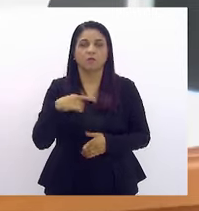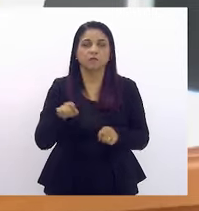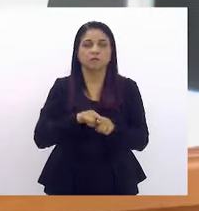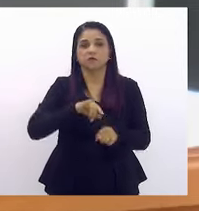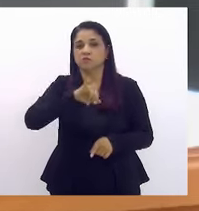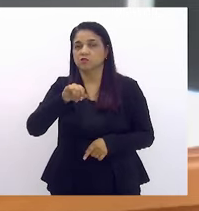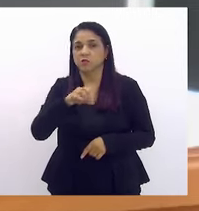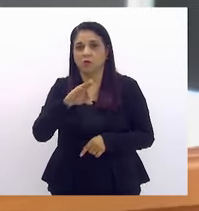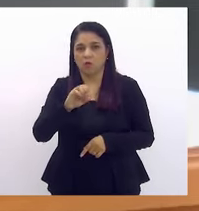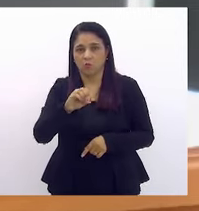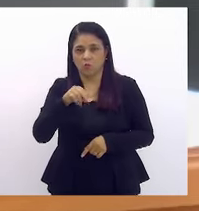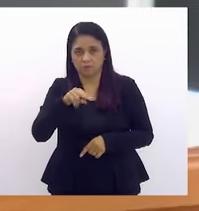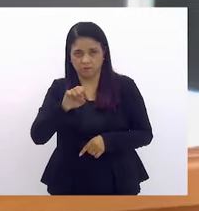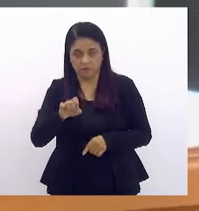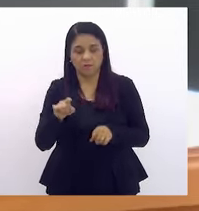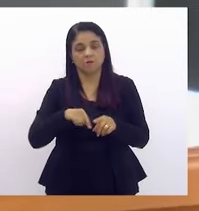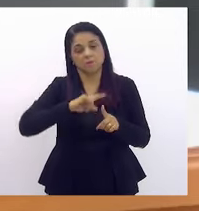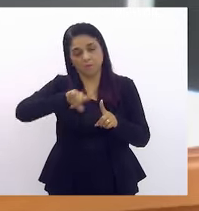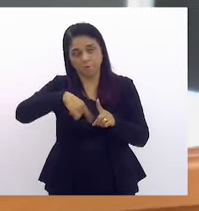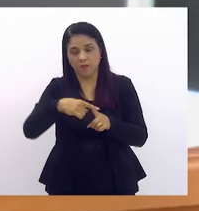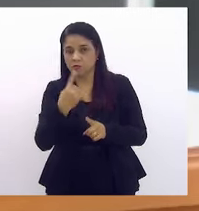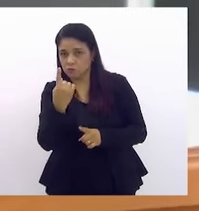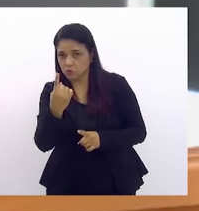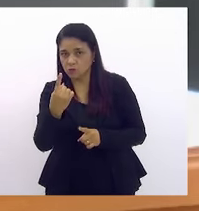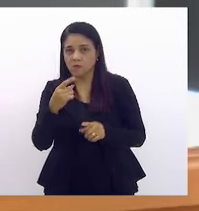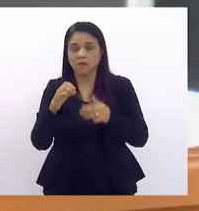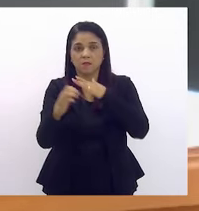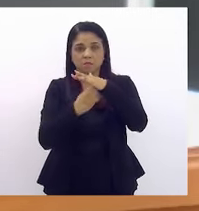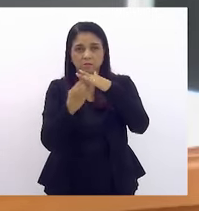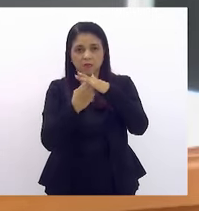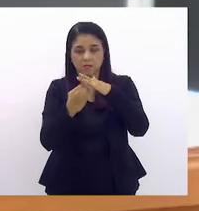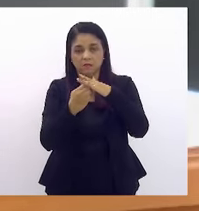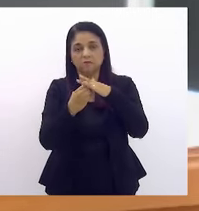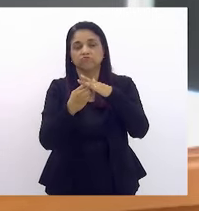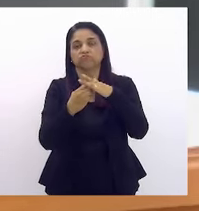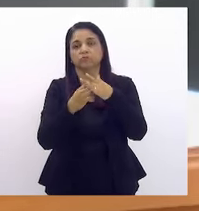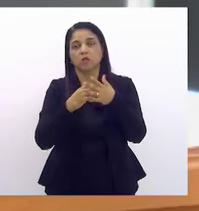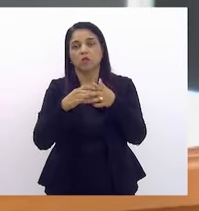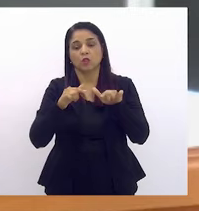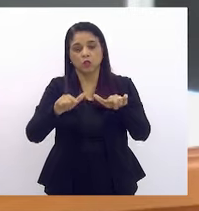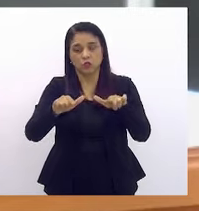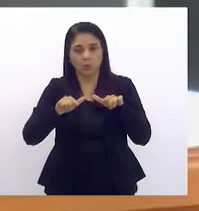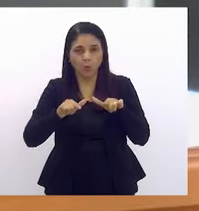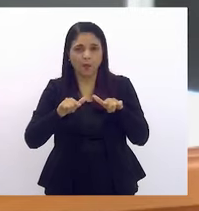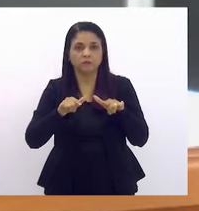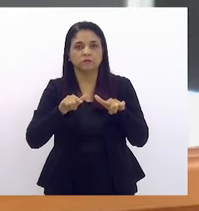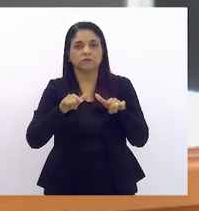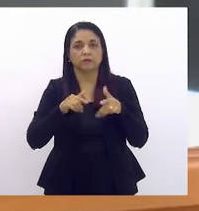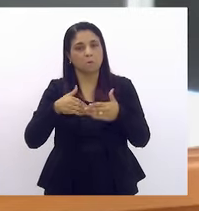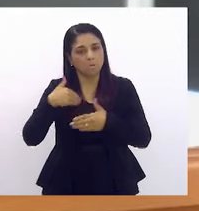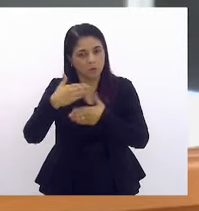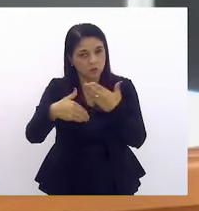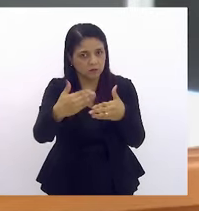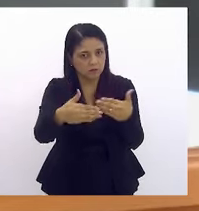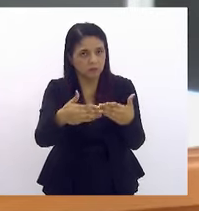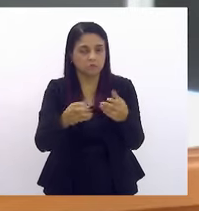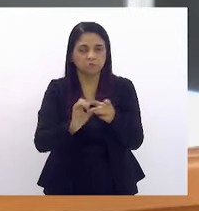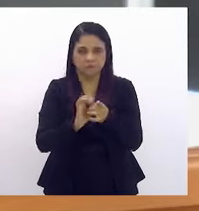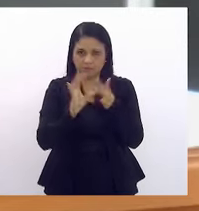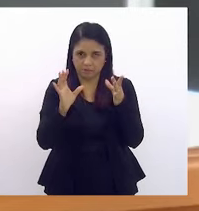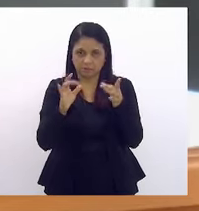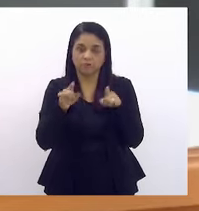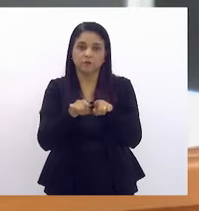tem mais uma empresa em fase de regularização e 8 empresas que têm